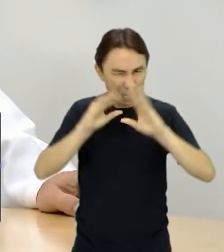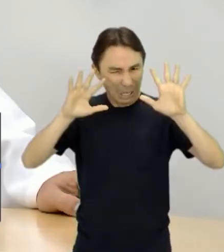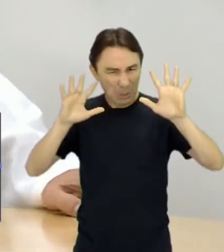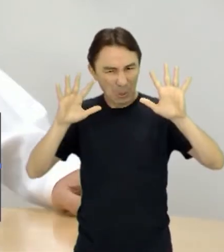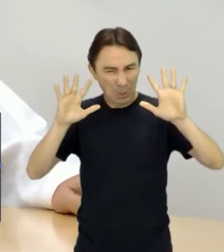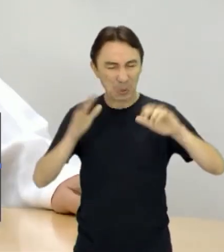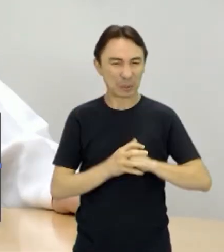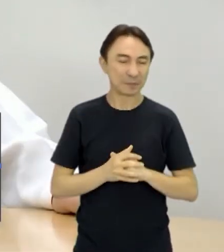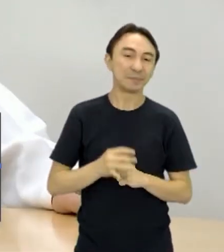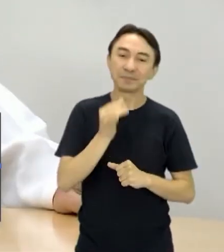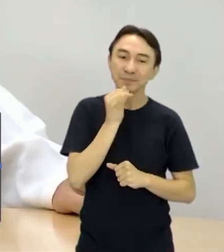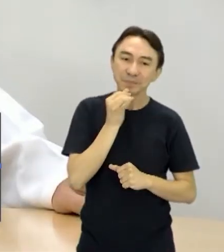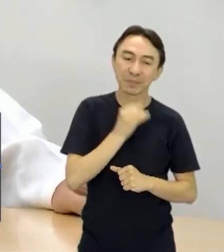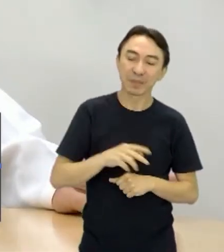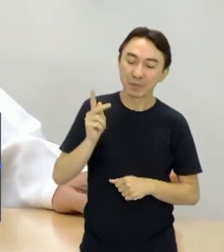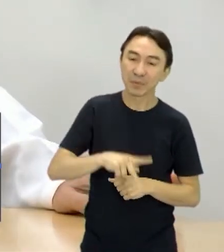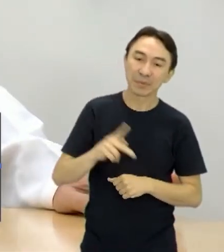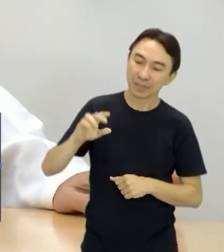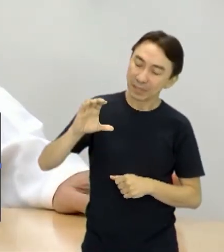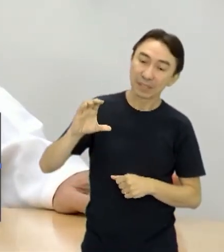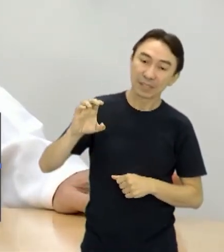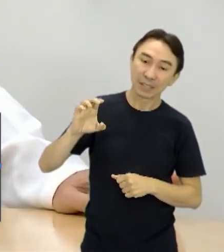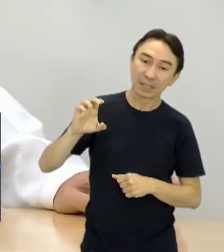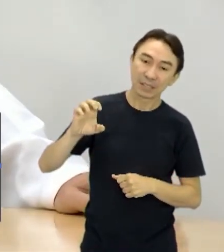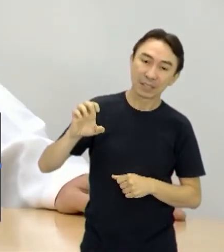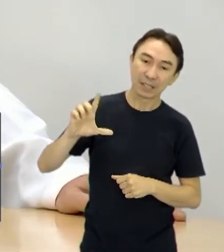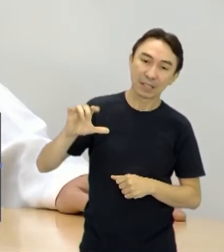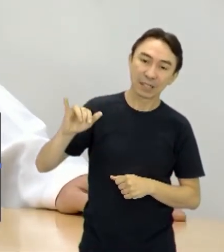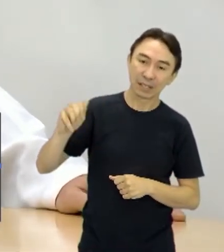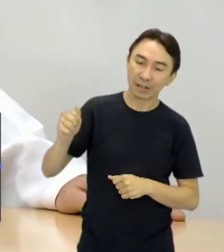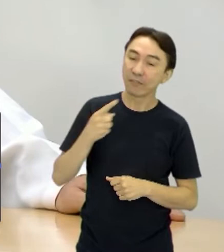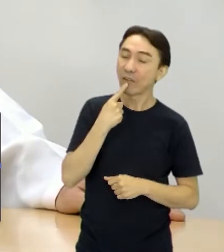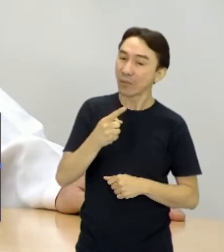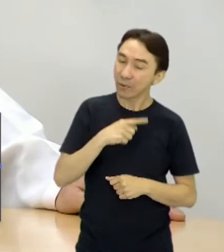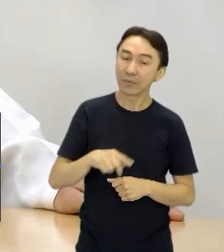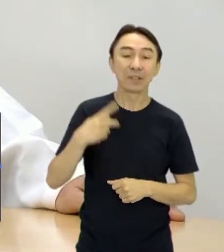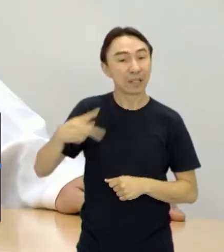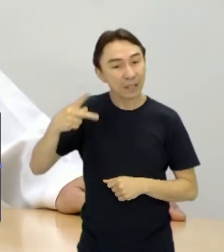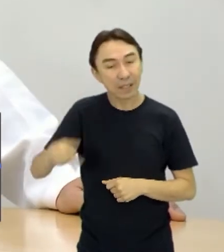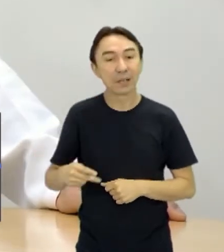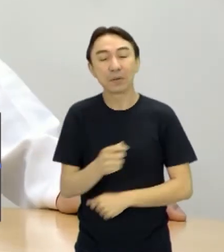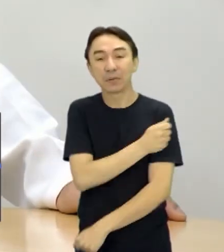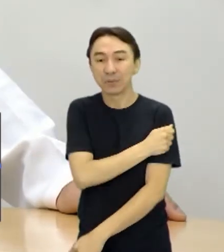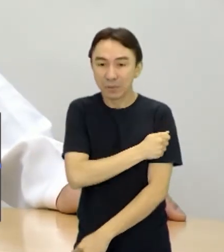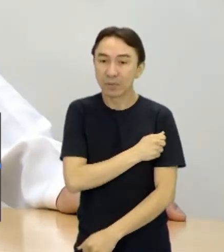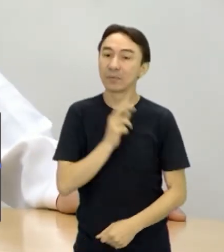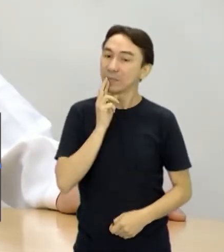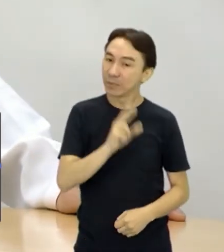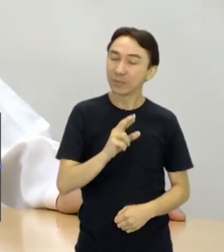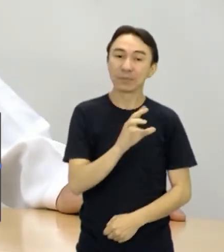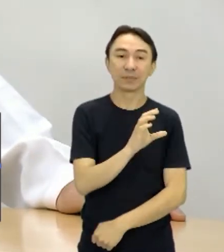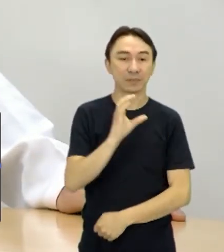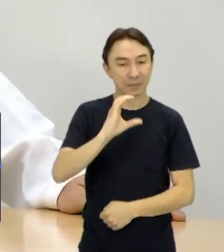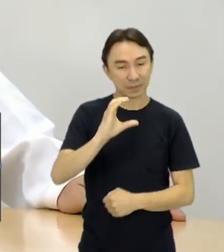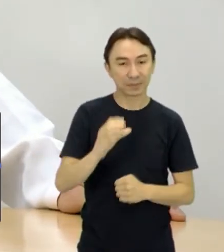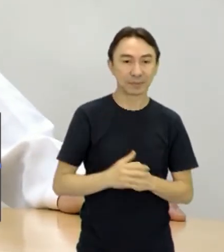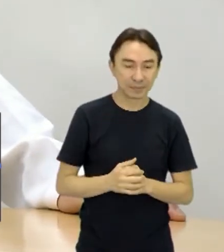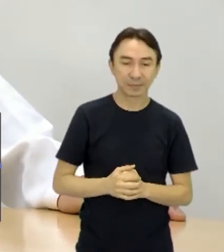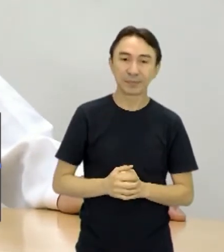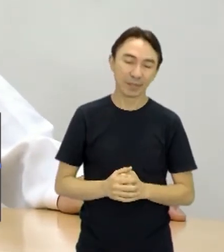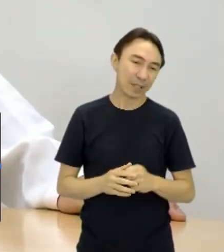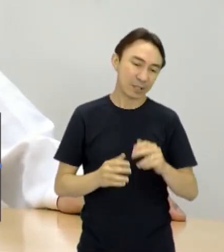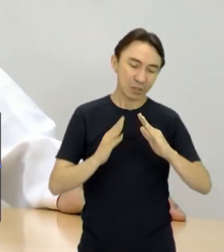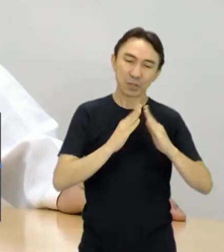A Procélia colocou que os alunos dela tinham colocado o C, mas aqui o pessoal da Pinote, olha só, A gente tem aqui, aquela galera lá, a